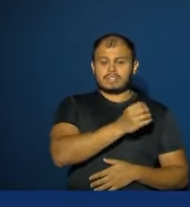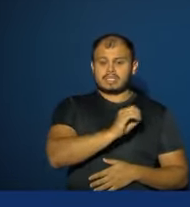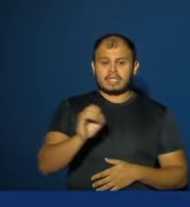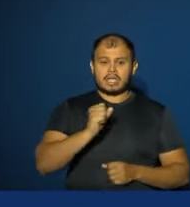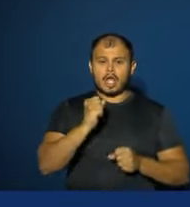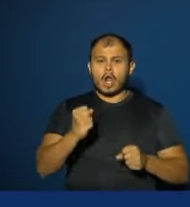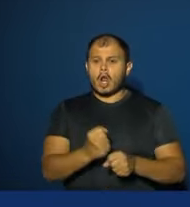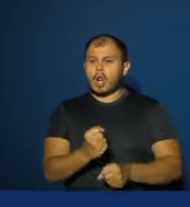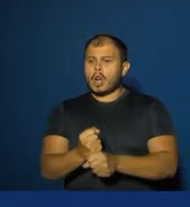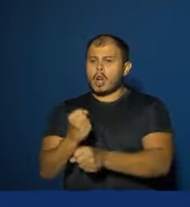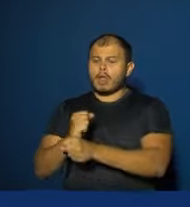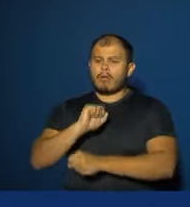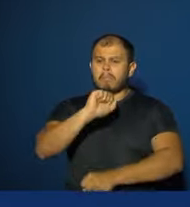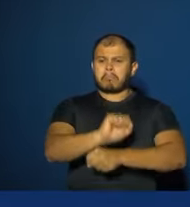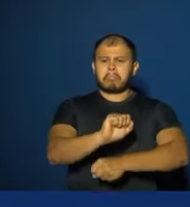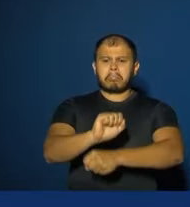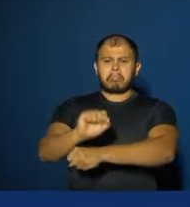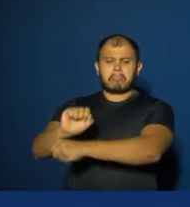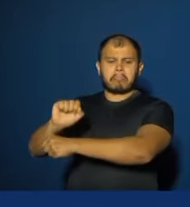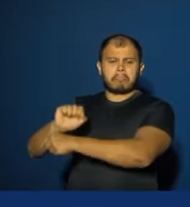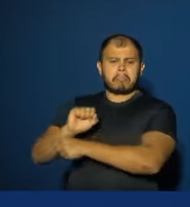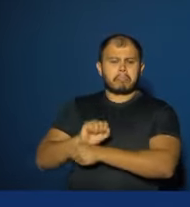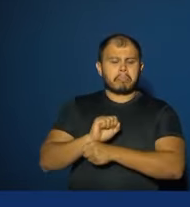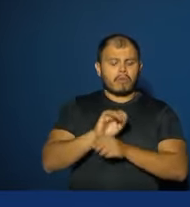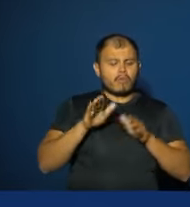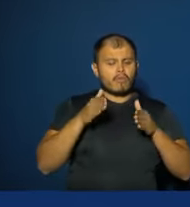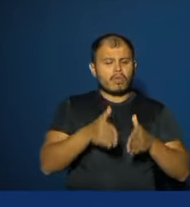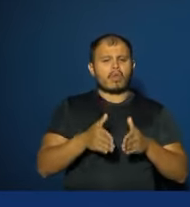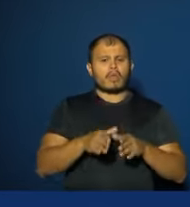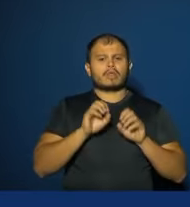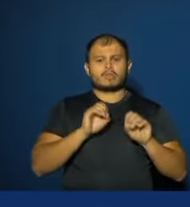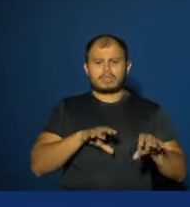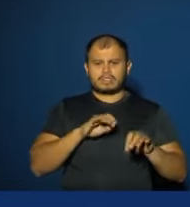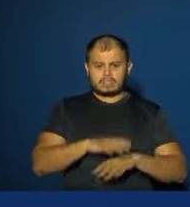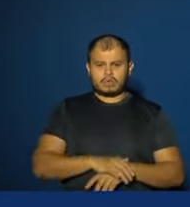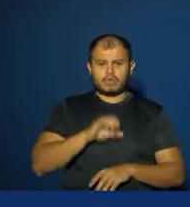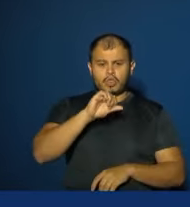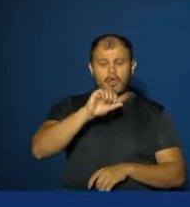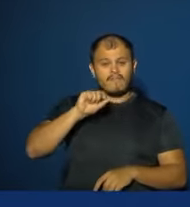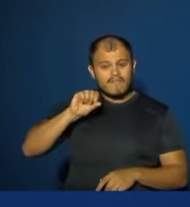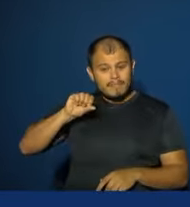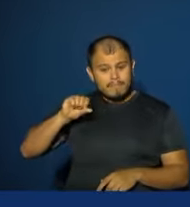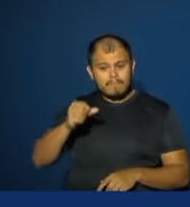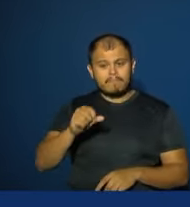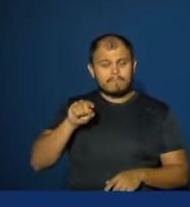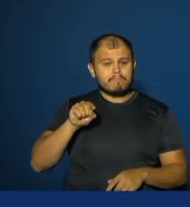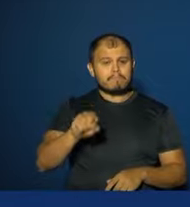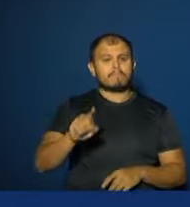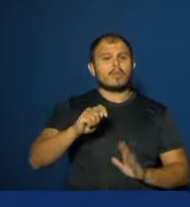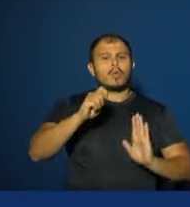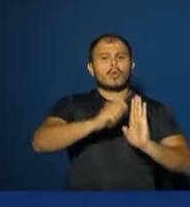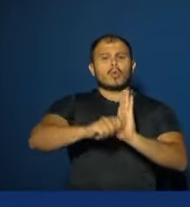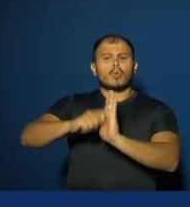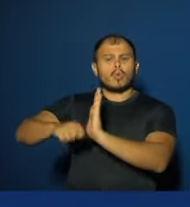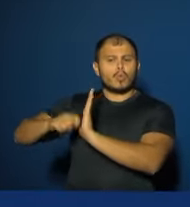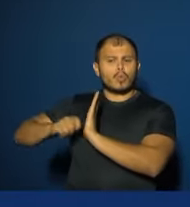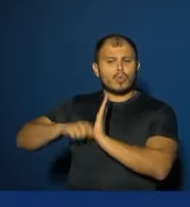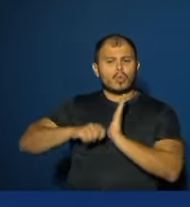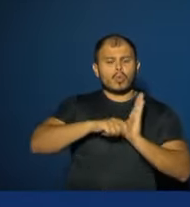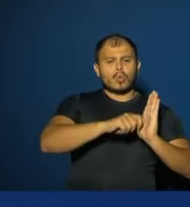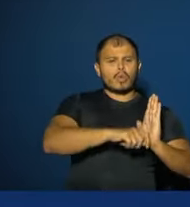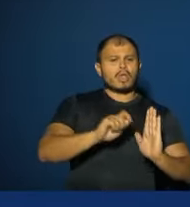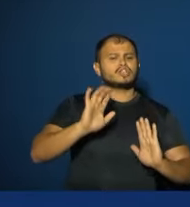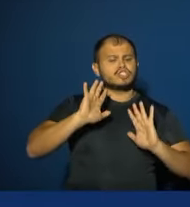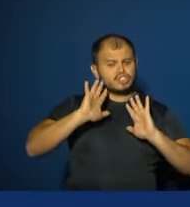obras paralisadas de educação, 9 mil contratos de escolas assinados com municípios, 9